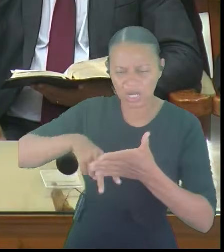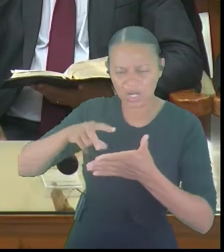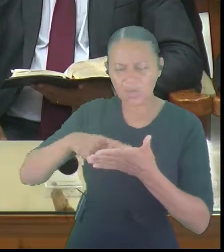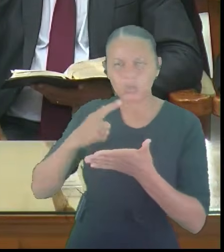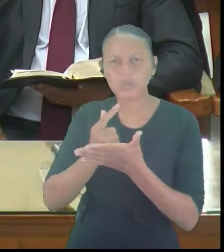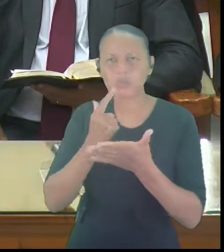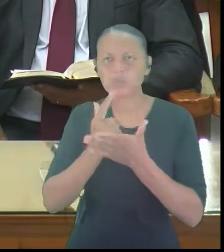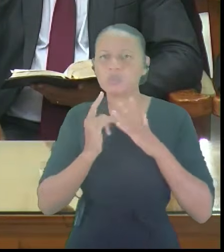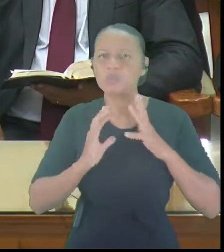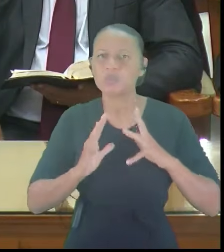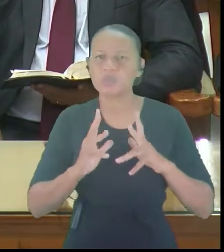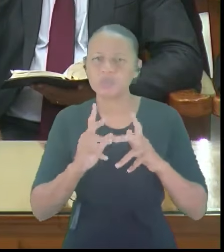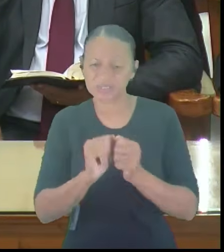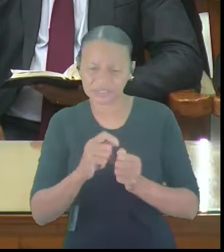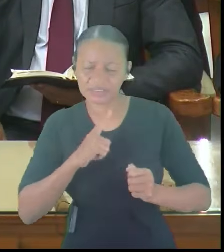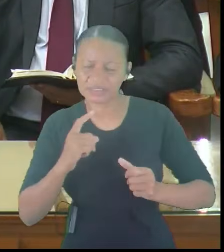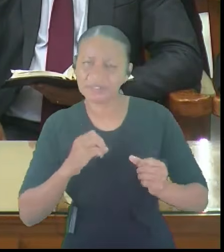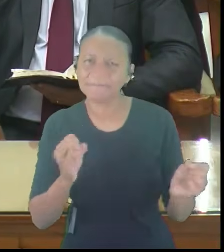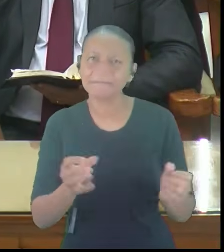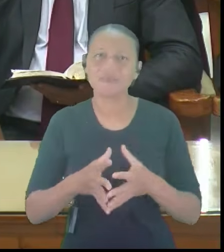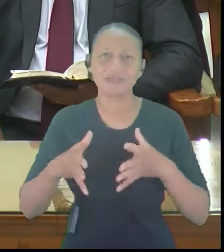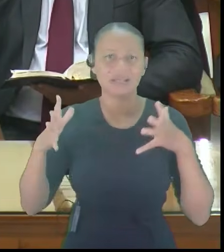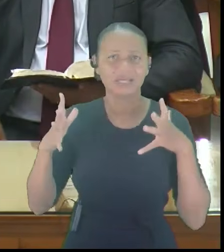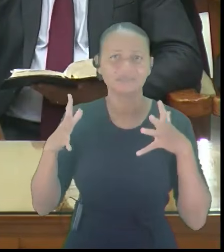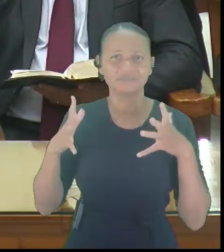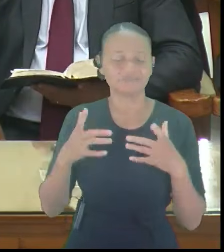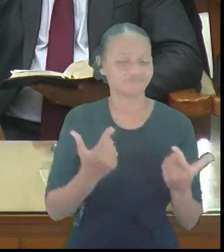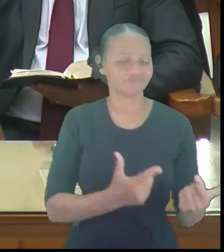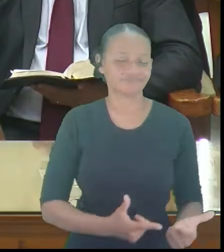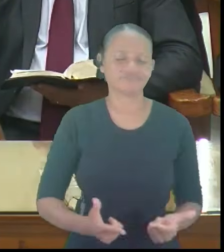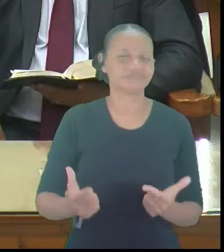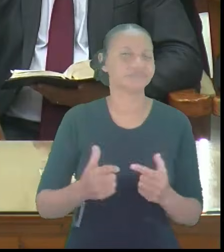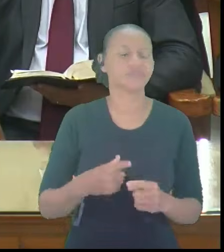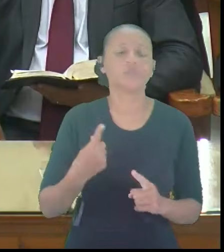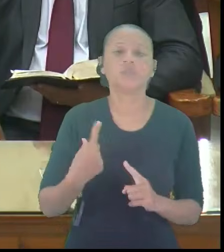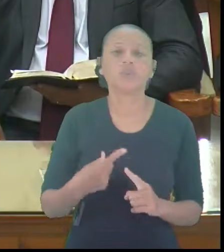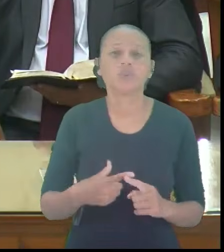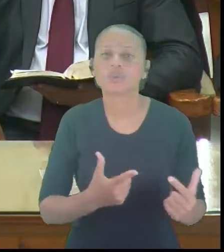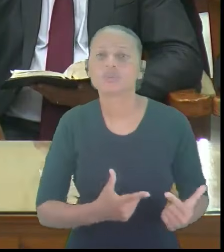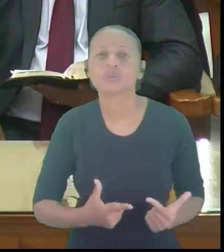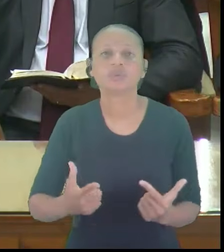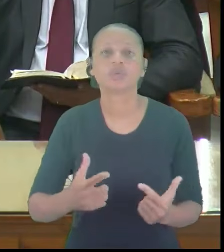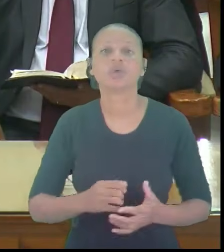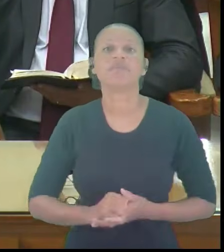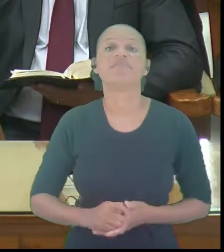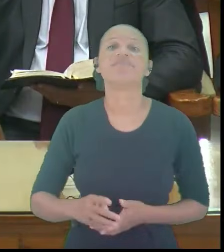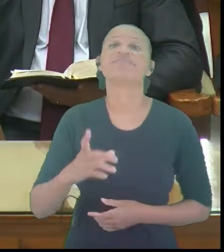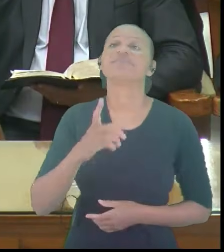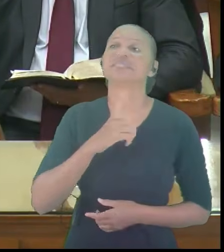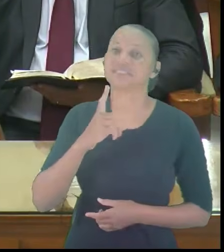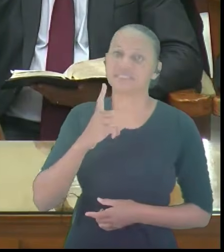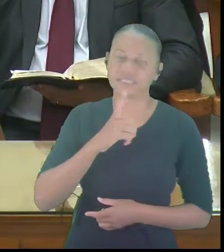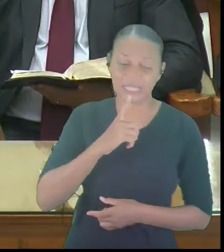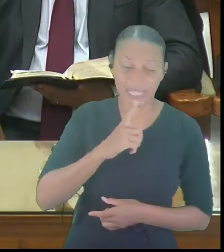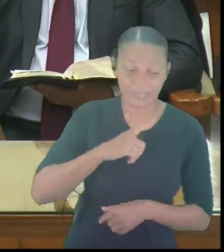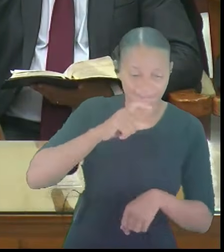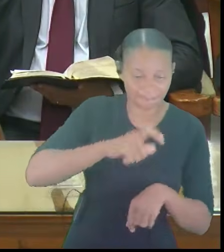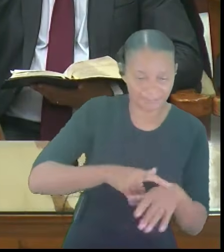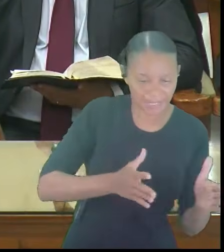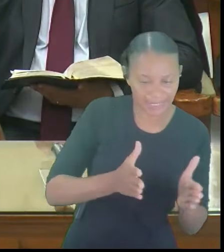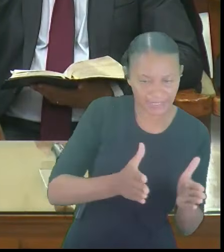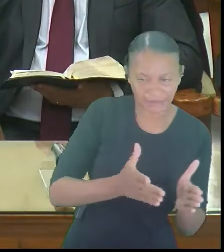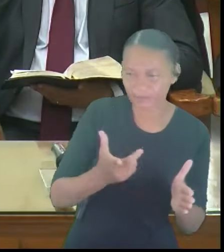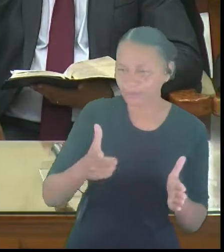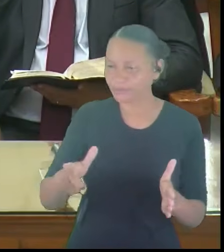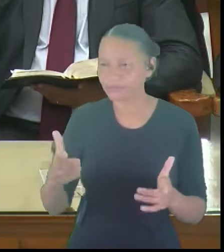leu? Tem algum milagre no livro de Jeremias? Não tem. Por que não tem? Porque tem uns tempos e noutros não. Não